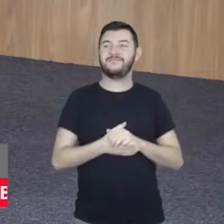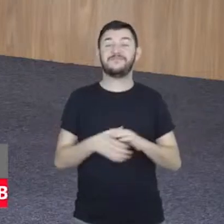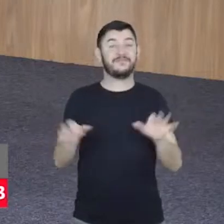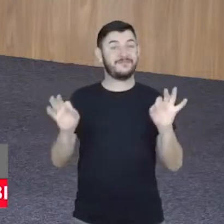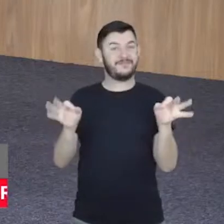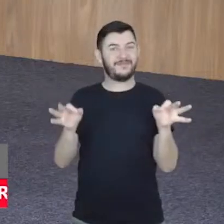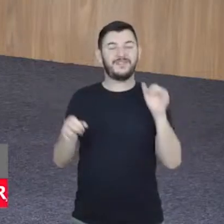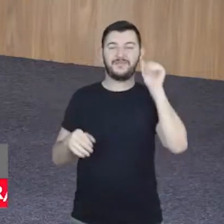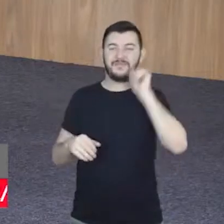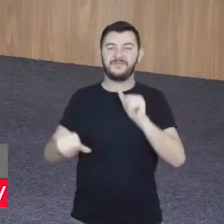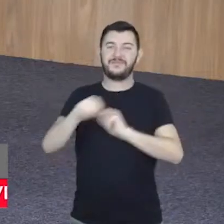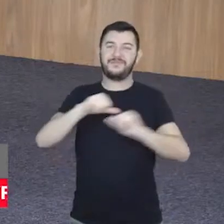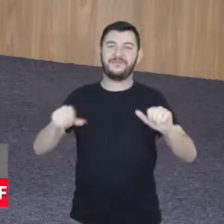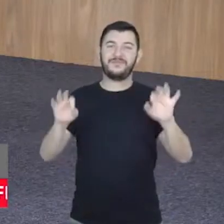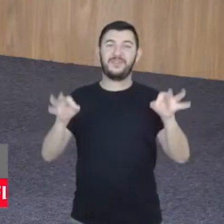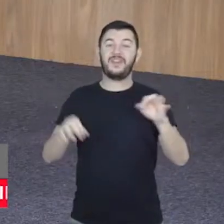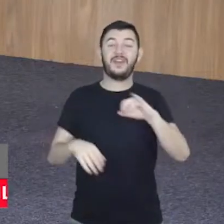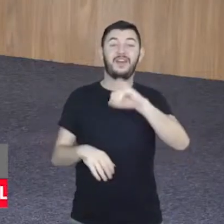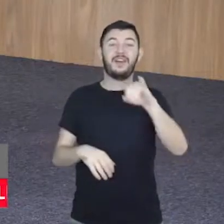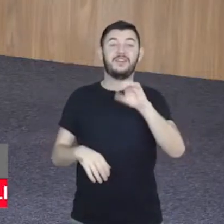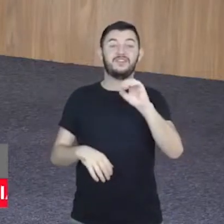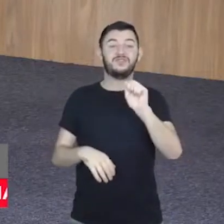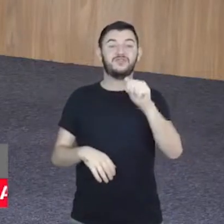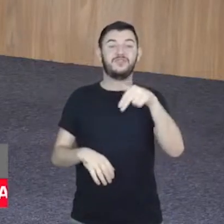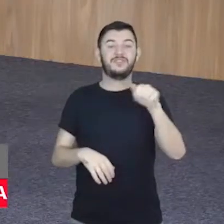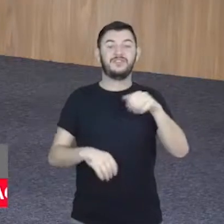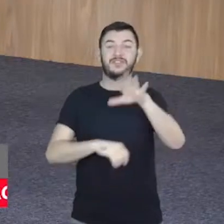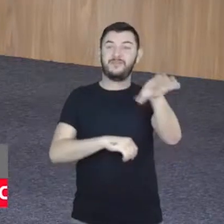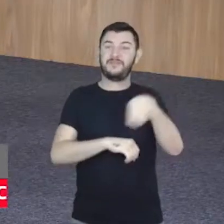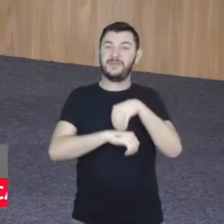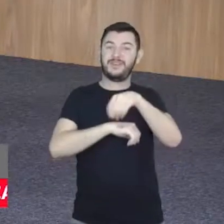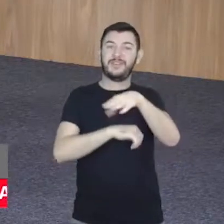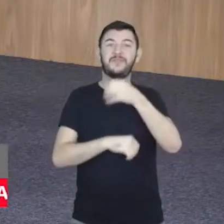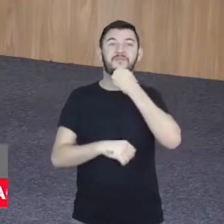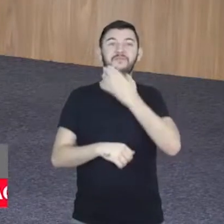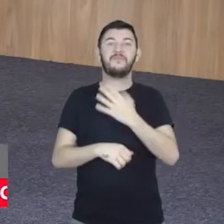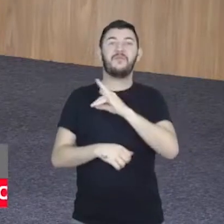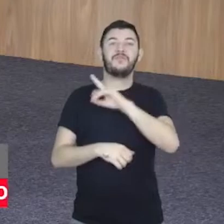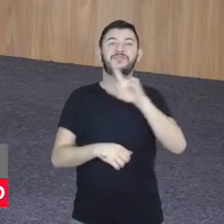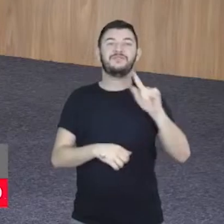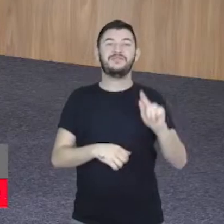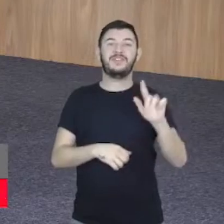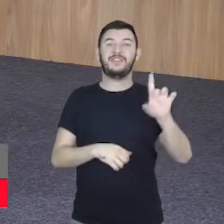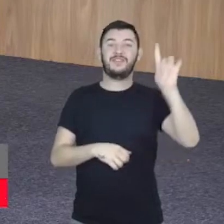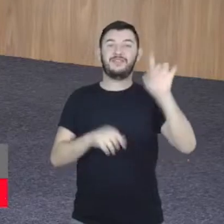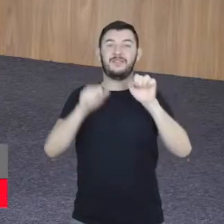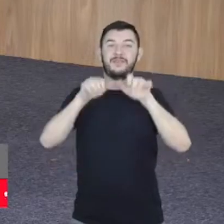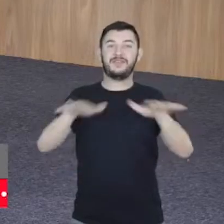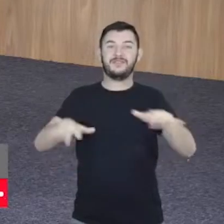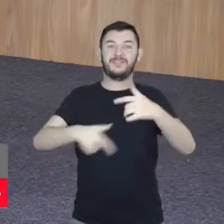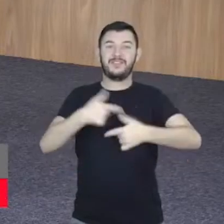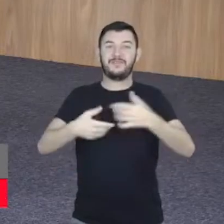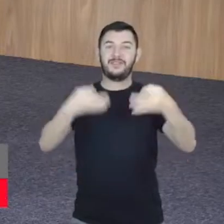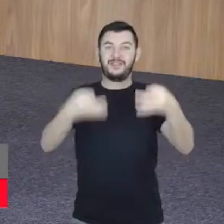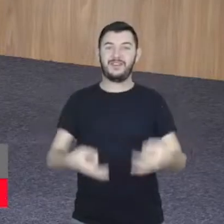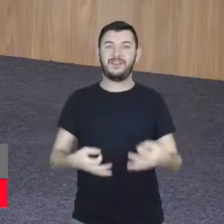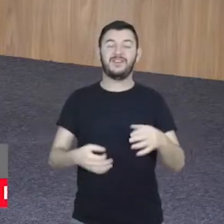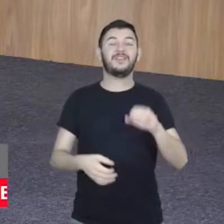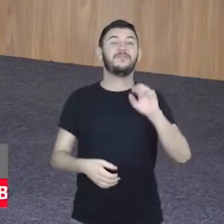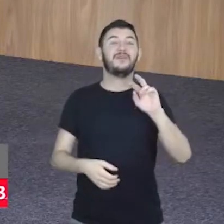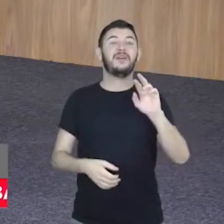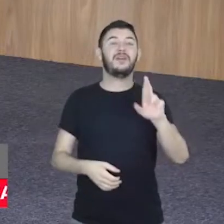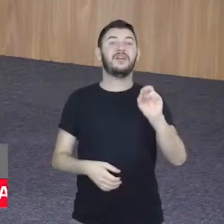aqui. A Joana Dark do Espírito Santo te dá bom dia, que Deus abençoe seu belíssimo trabalho. O Alberto Quirone diz aqui, grande